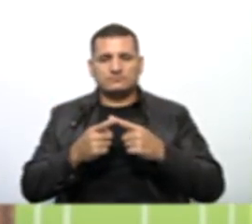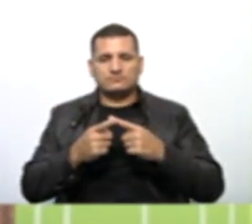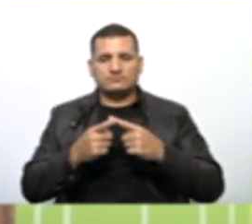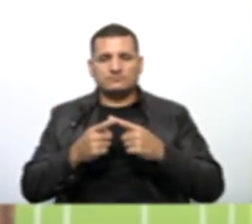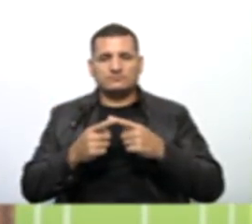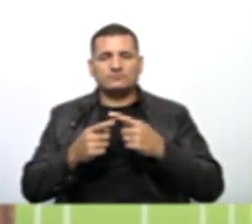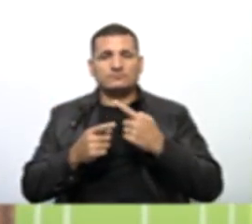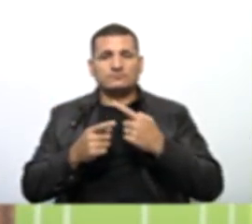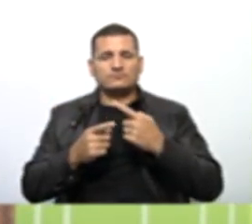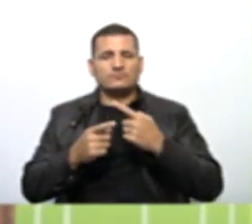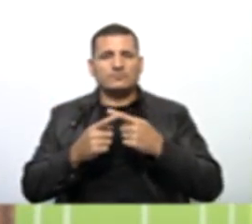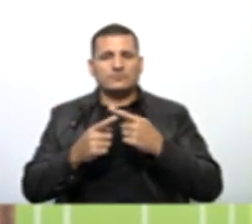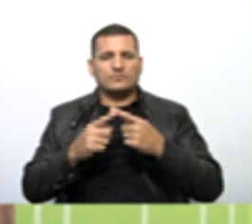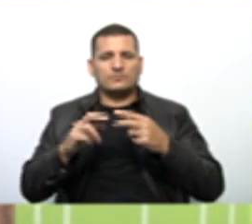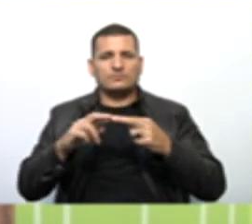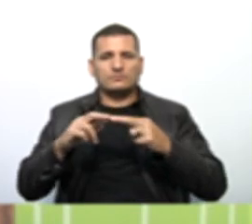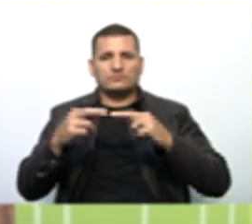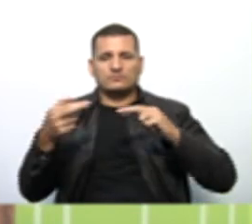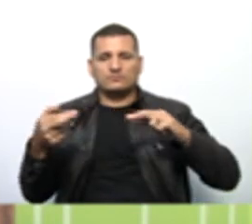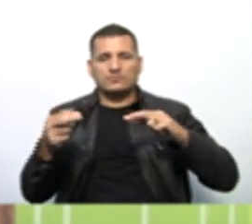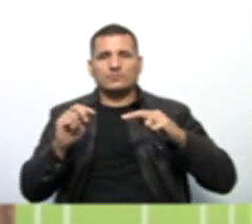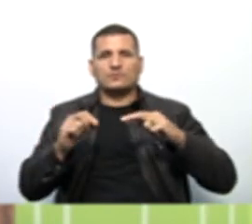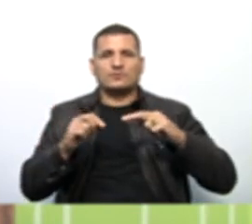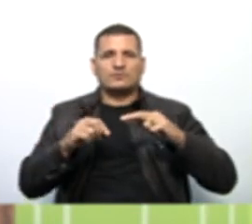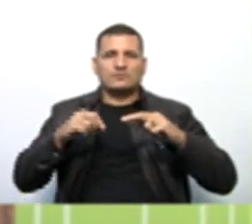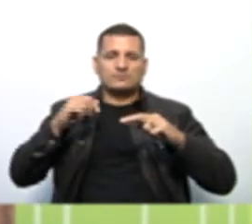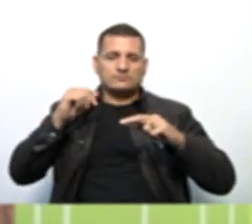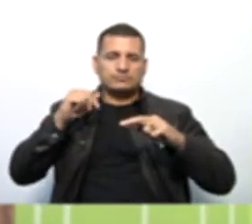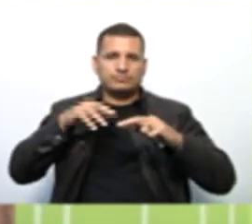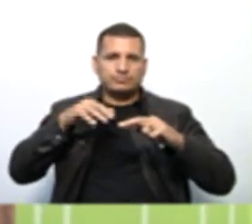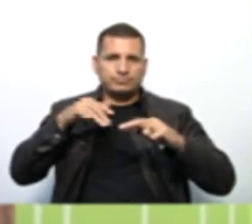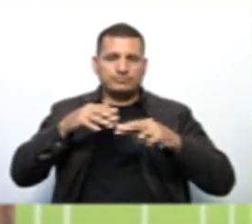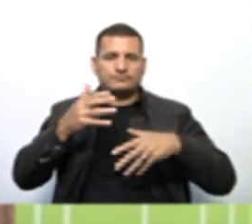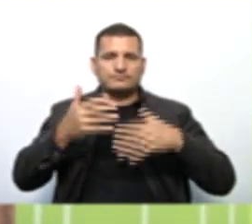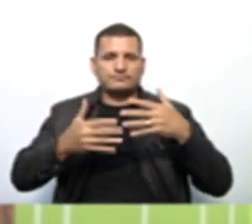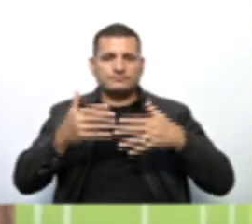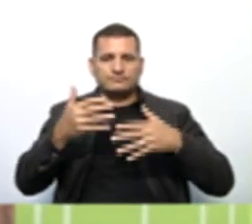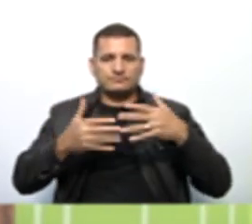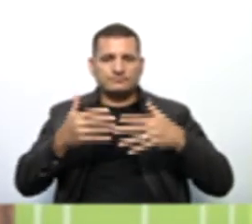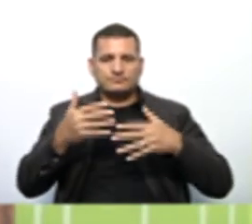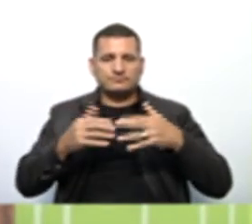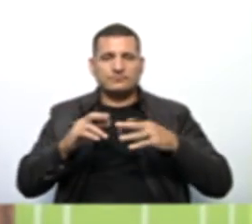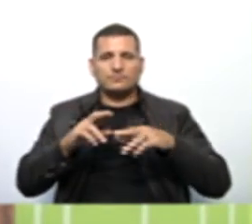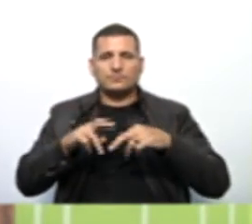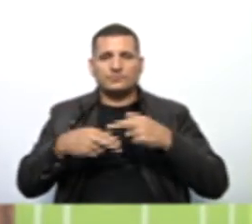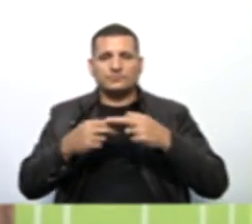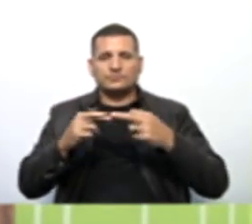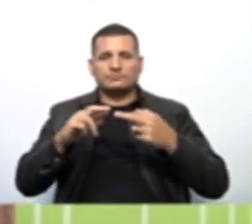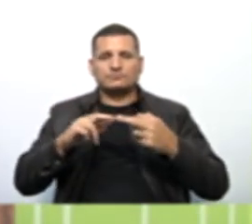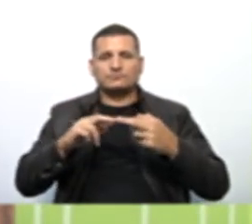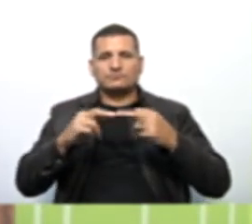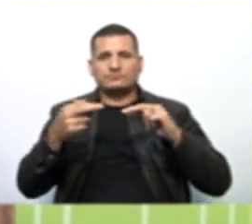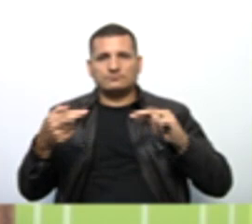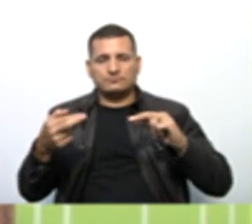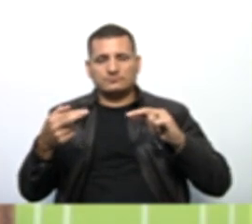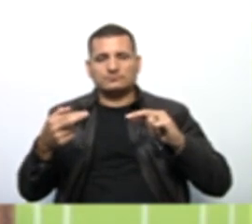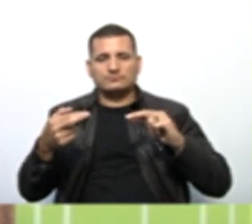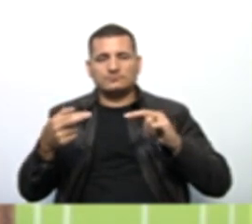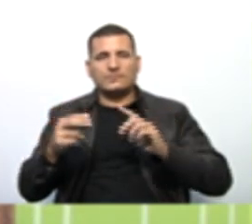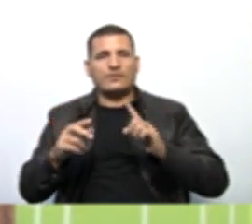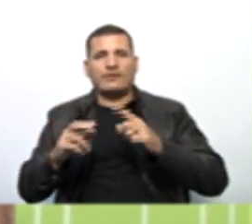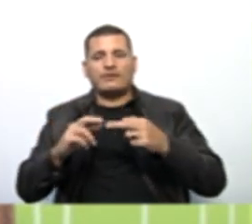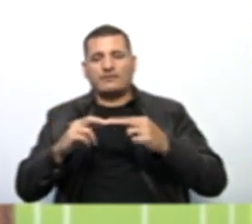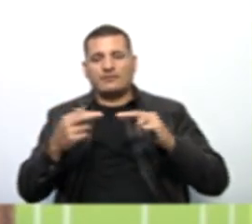cancelar a interferência que um pode causar no outro por isso que ele é trançado em troca fica bonito